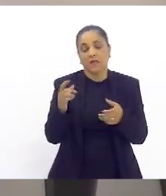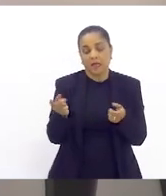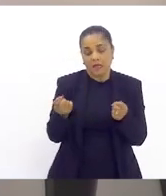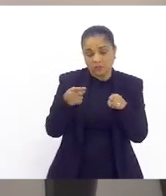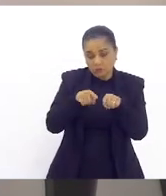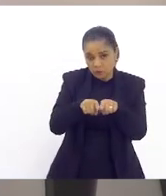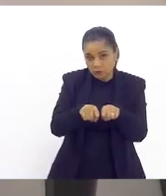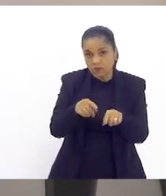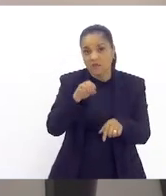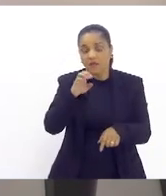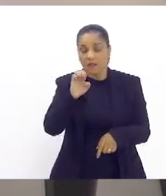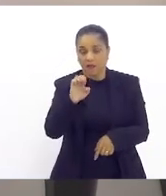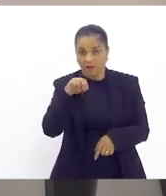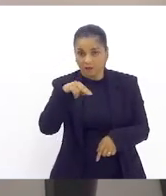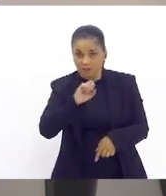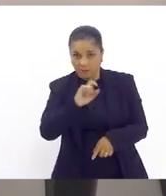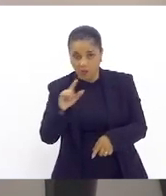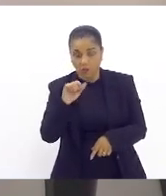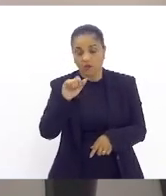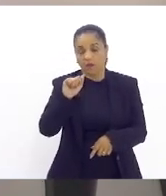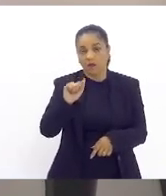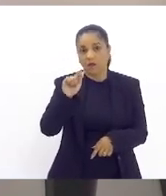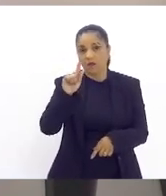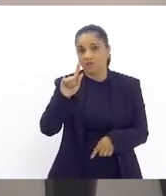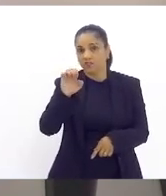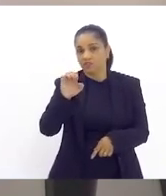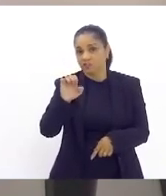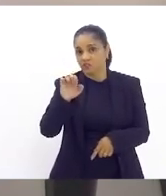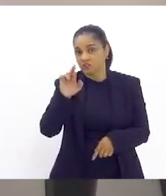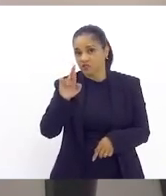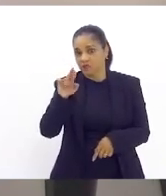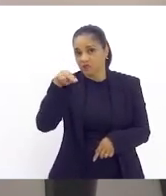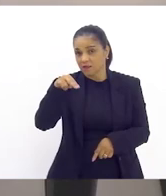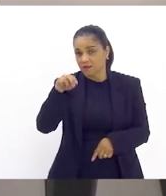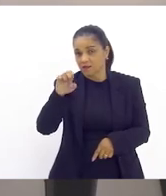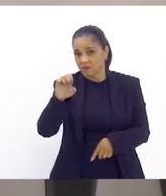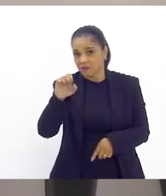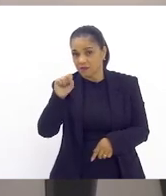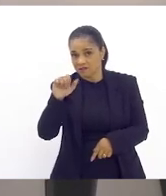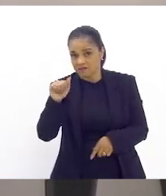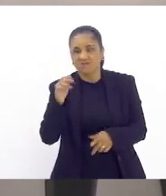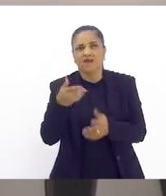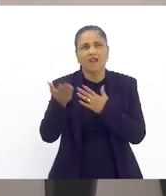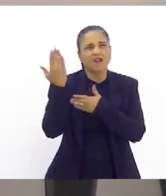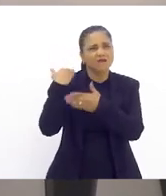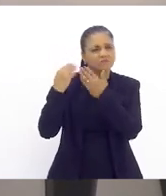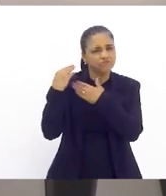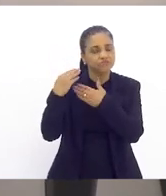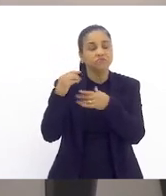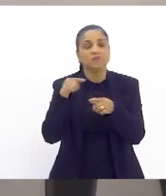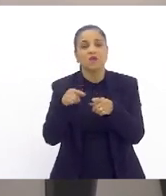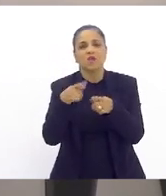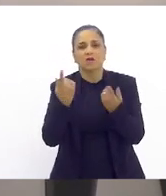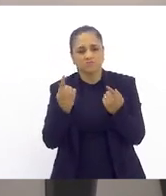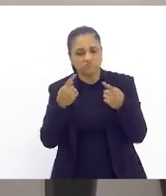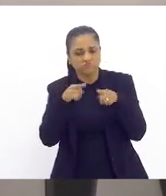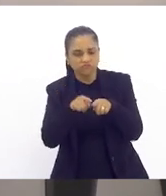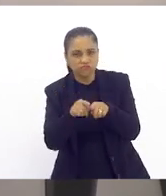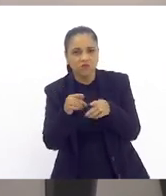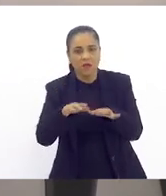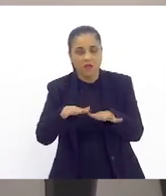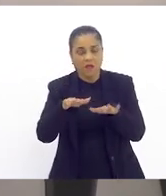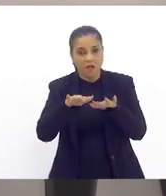anel é esse o nó eu tentei na época a gente fez algumas audiências com anel não foi